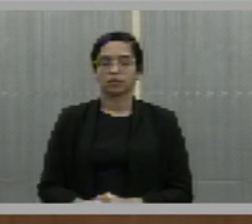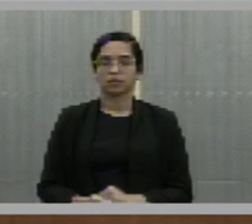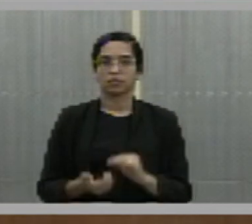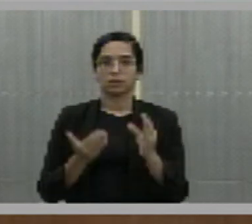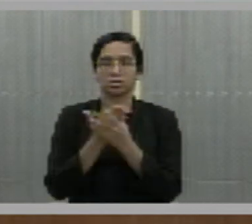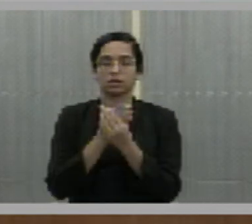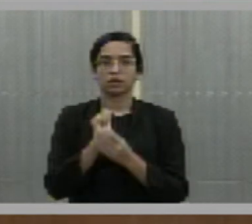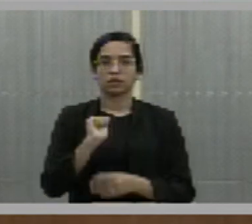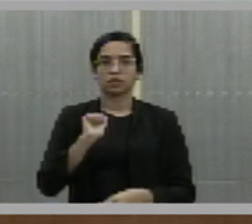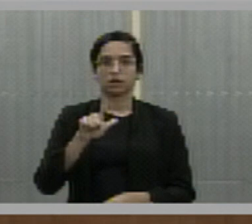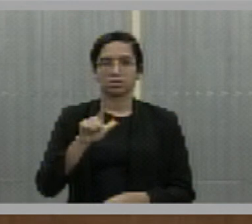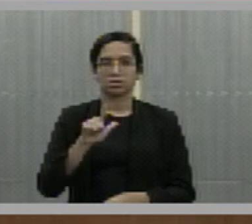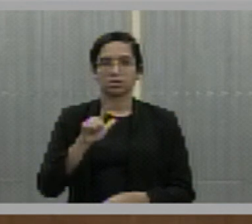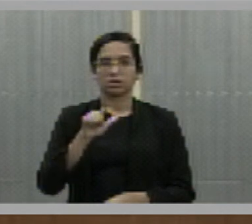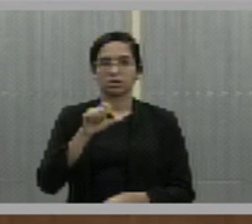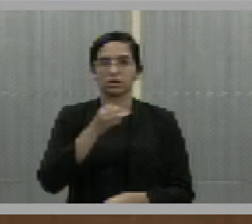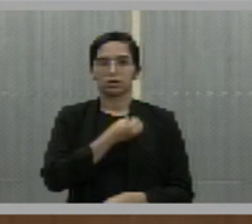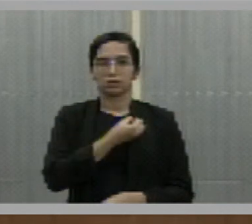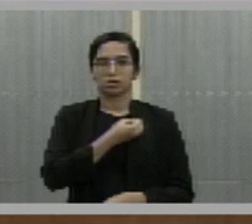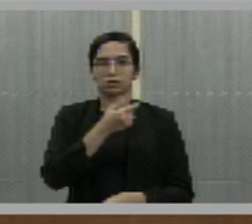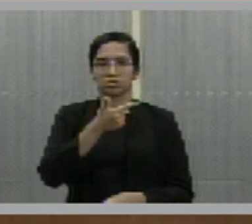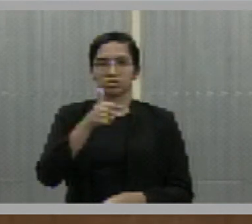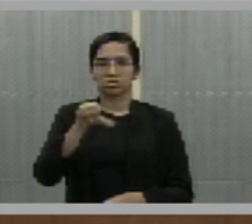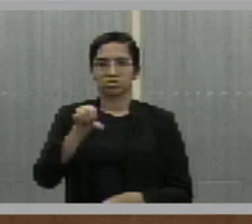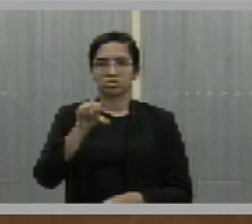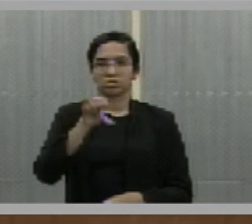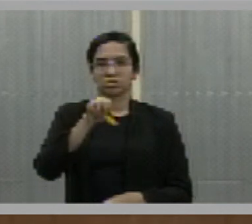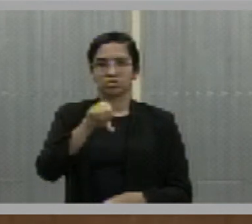Processo AL número